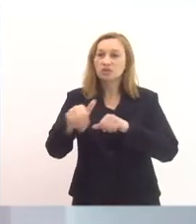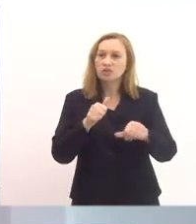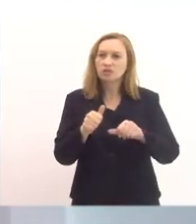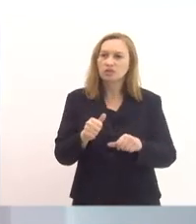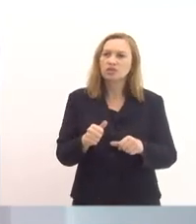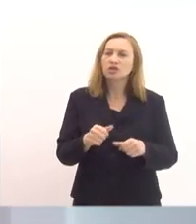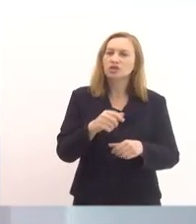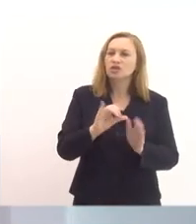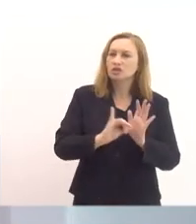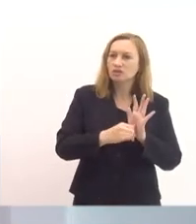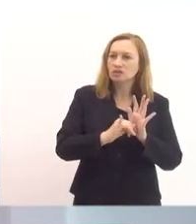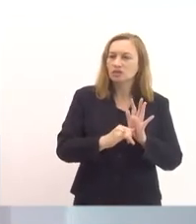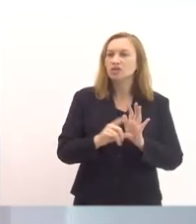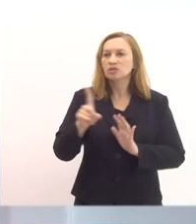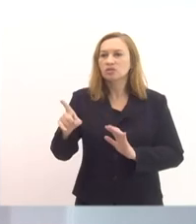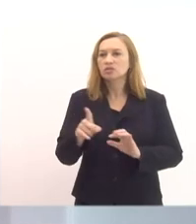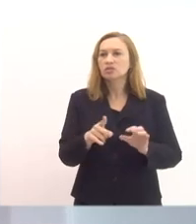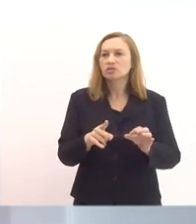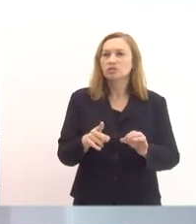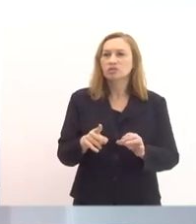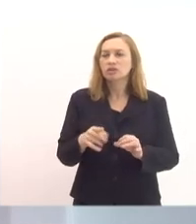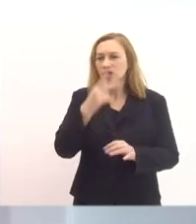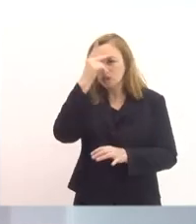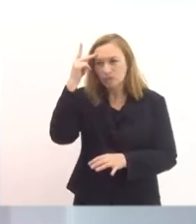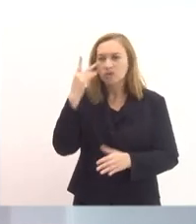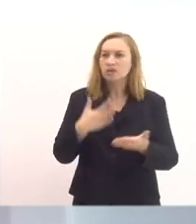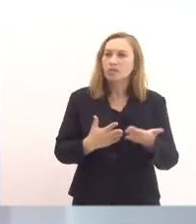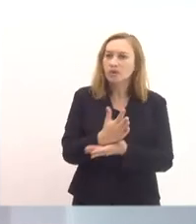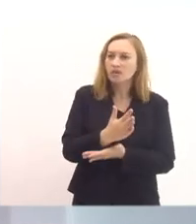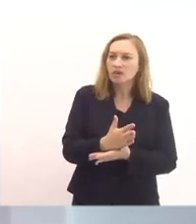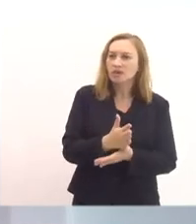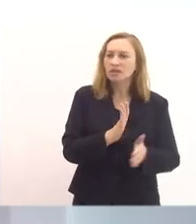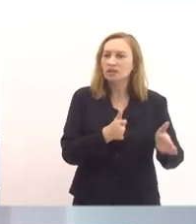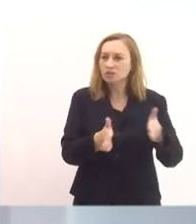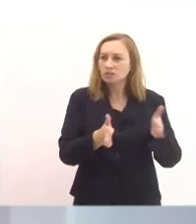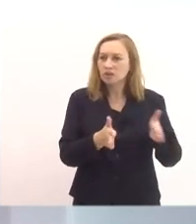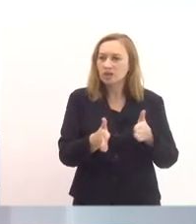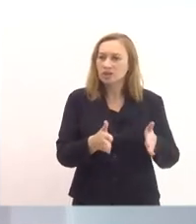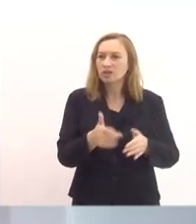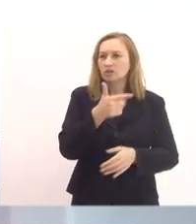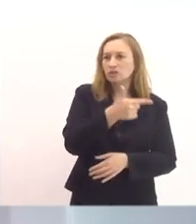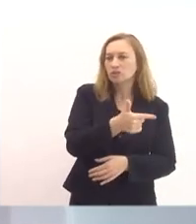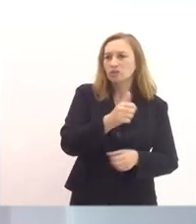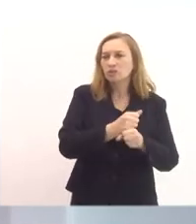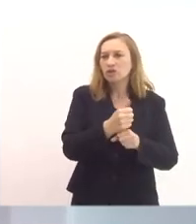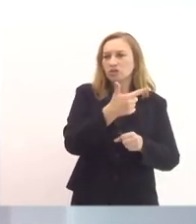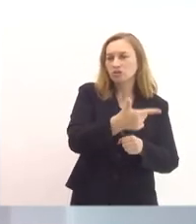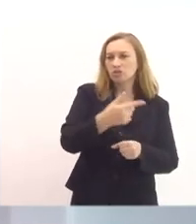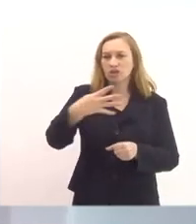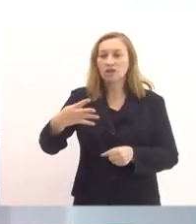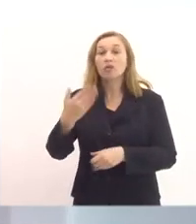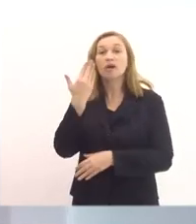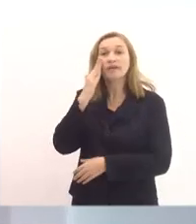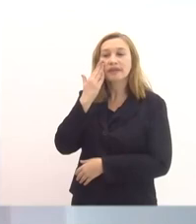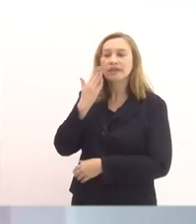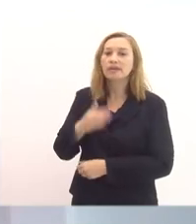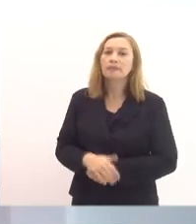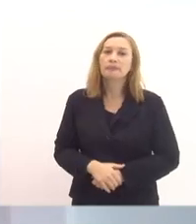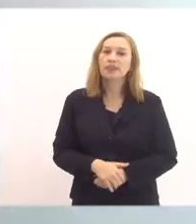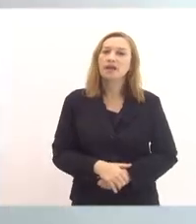Diário Oficial daqueles candidatos que haviam sido aprovados nas etapas realizadas lá em 2014. Entendi. E